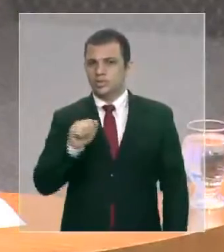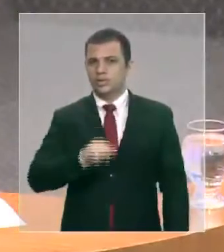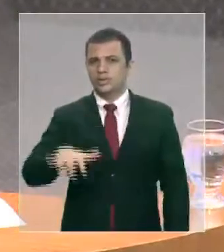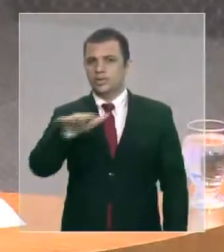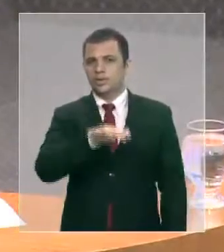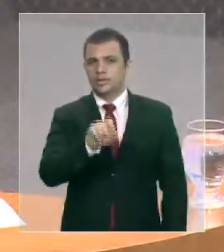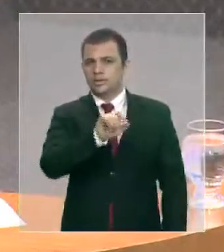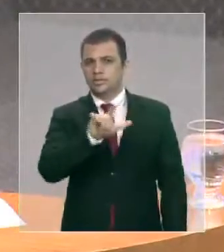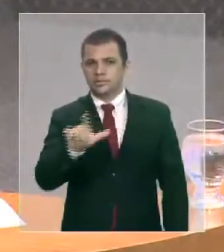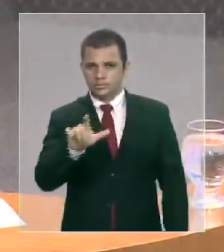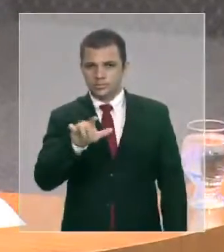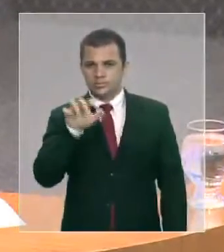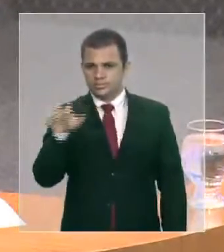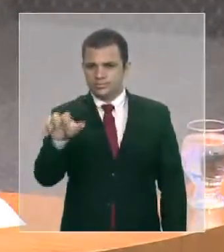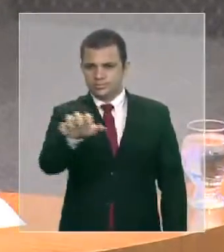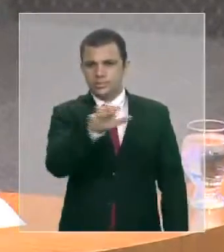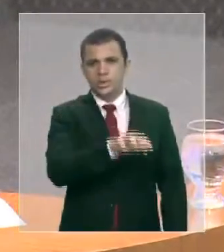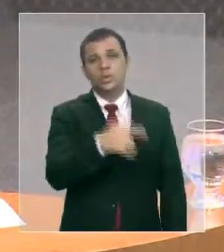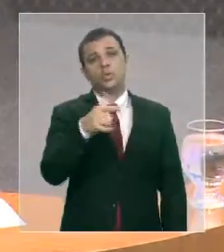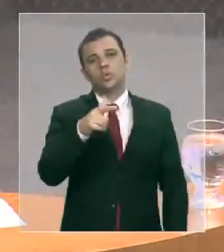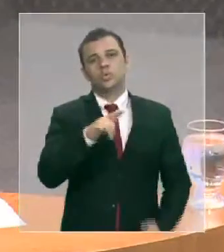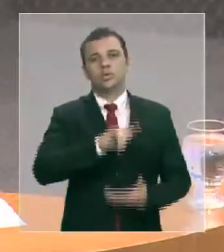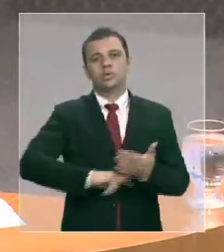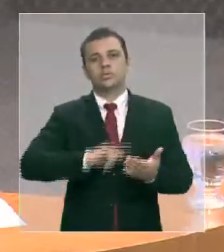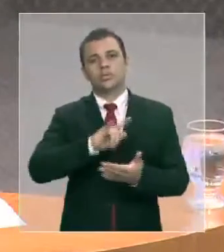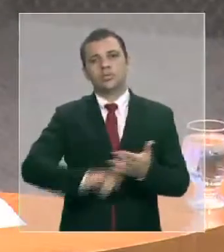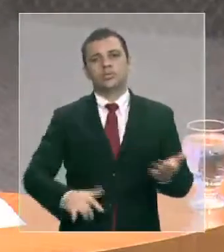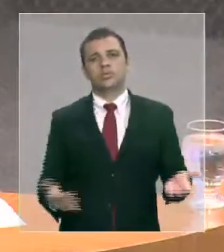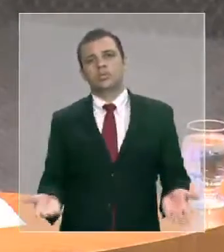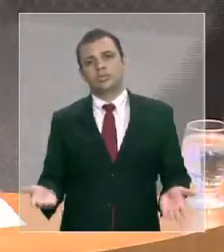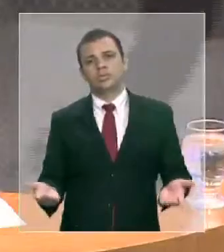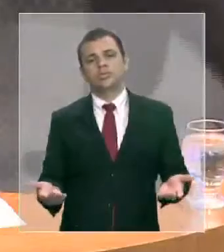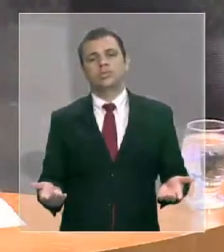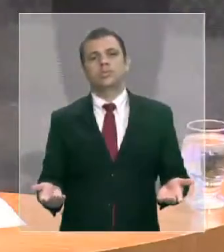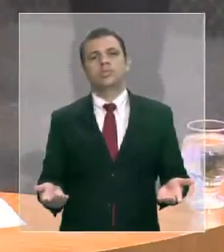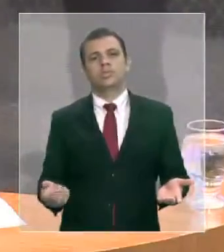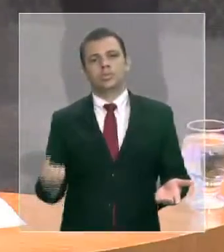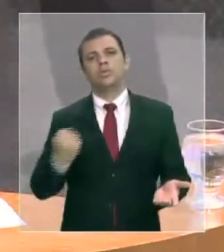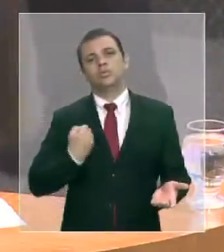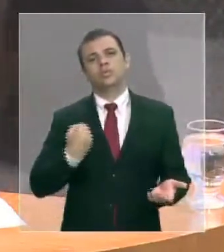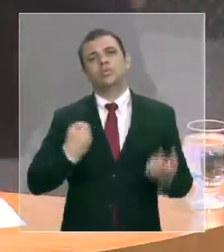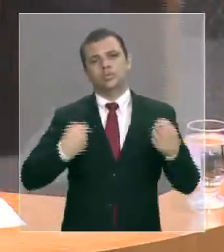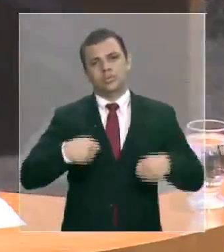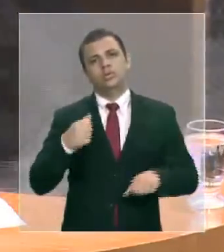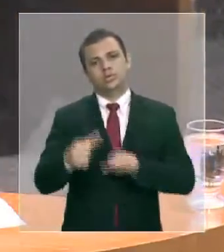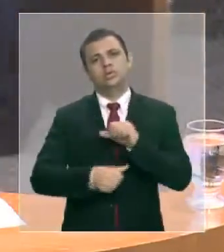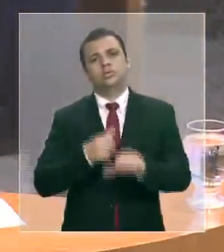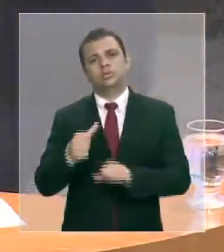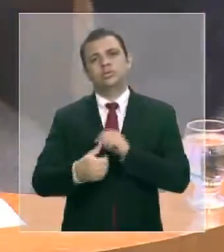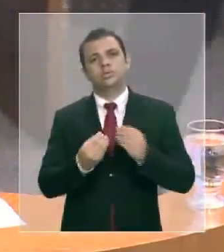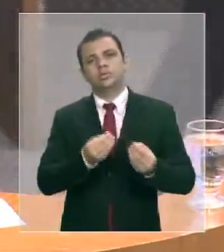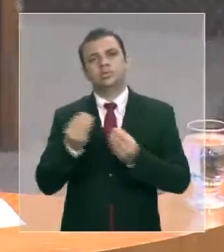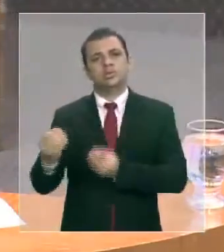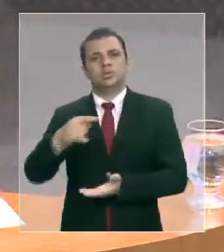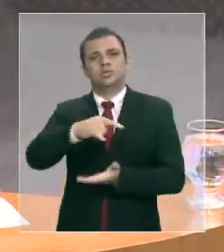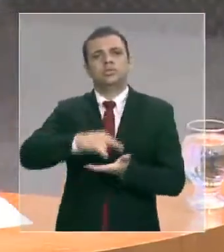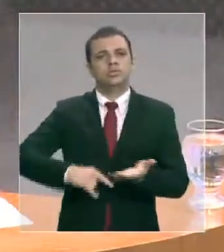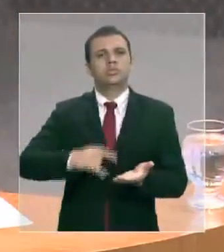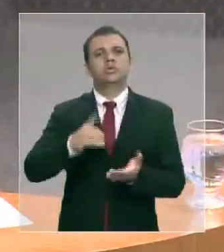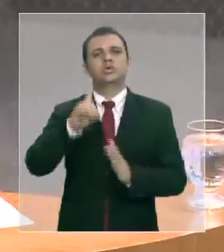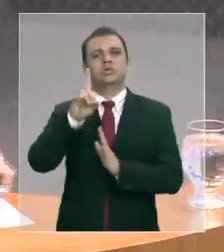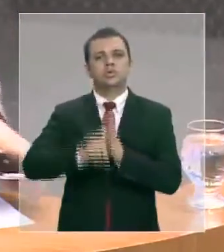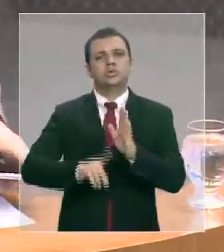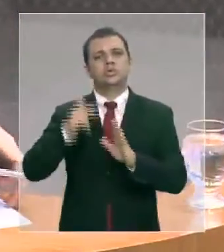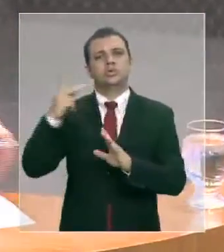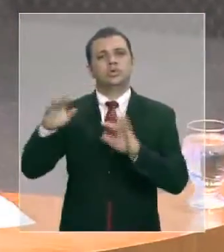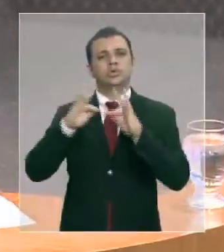metropolitana que não tem titularidade. Então, é um número que nós precisamos corrigir, dar dignidade a essas famílias, e isso o governo do Estado vai